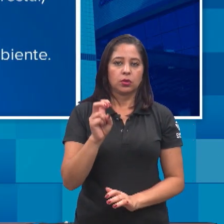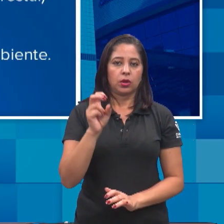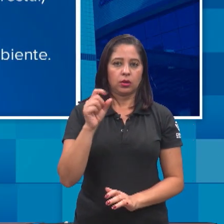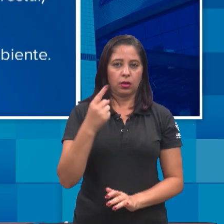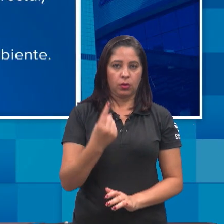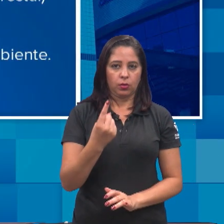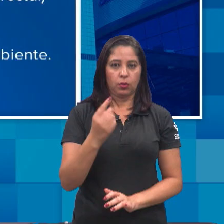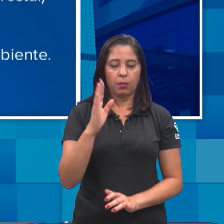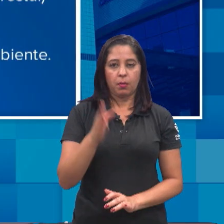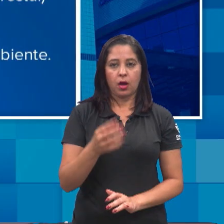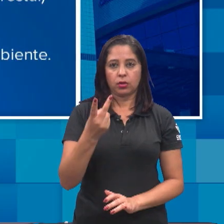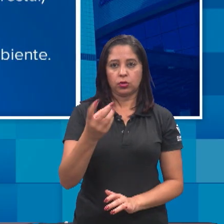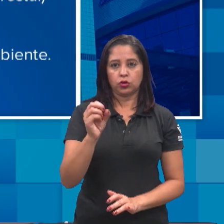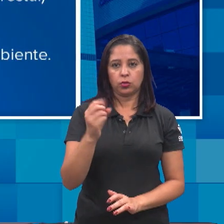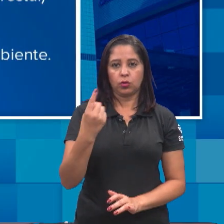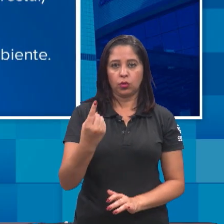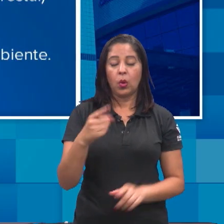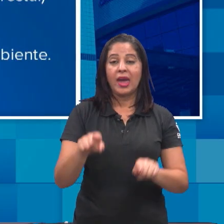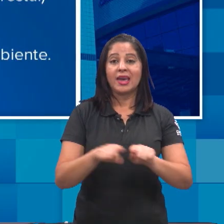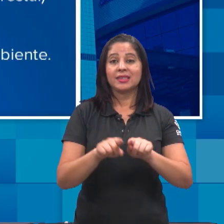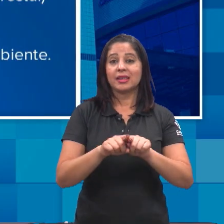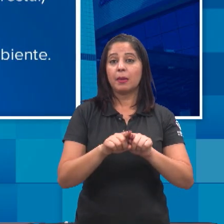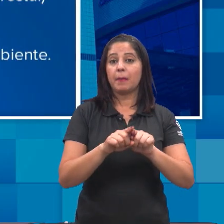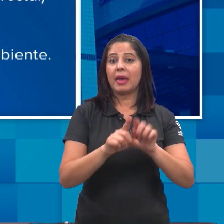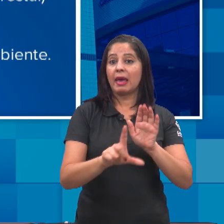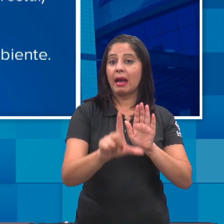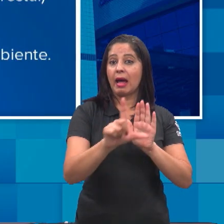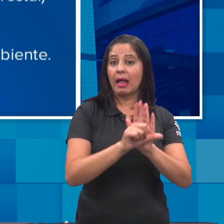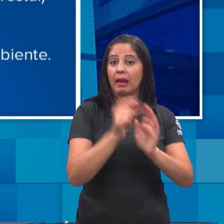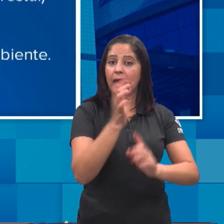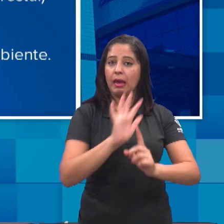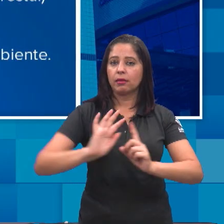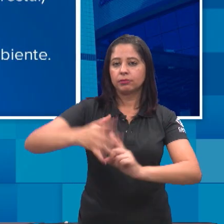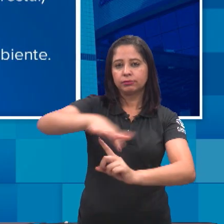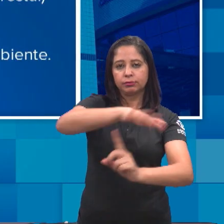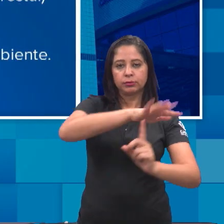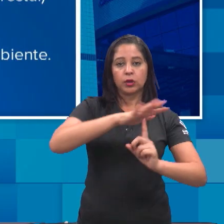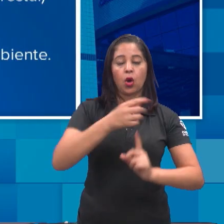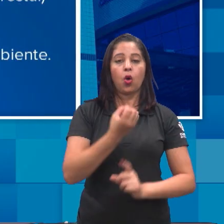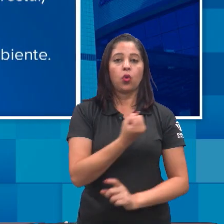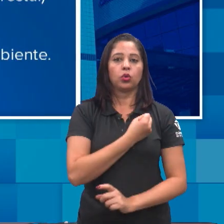12.651/2012 e Código Florestal e número